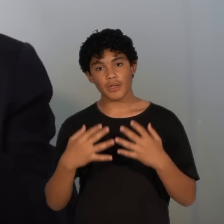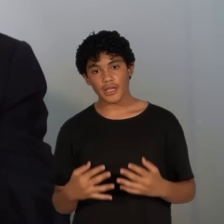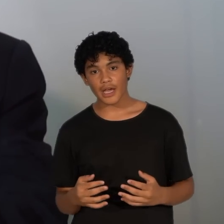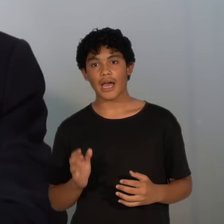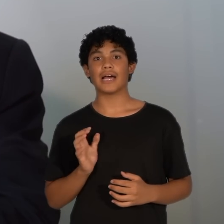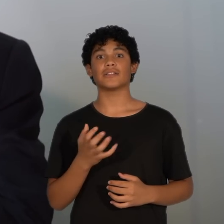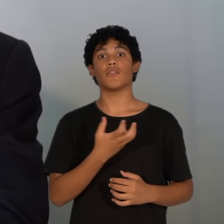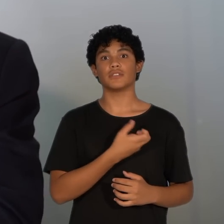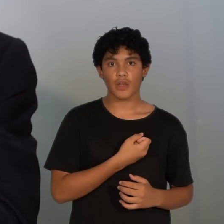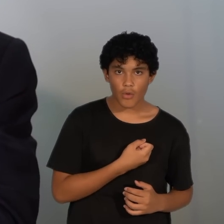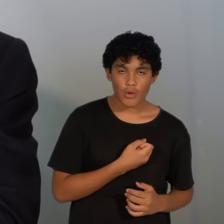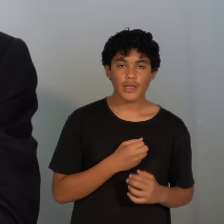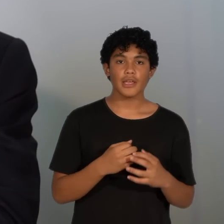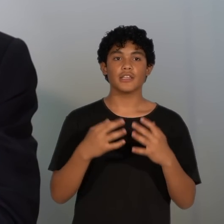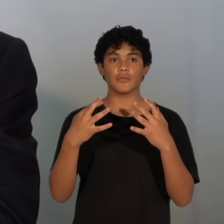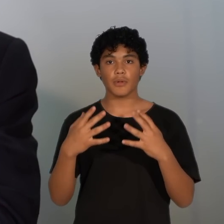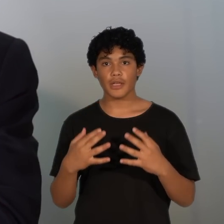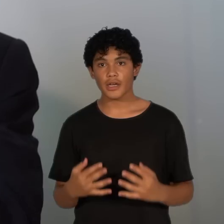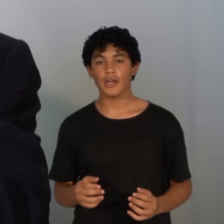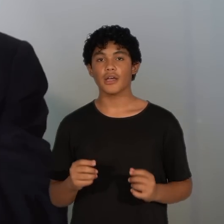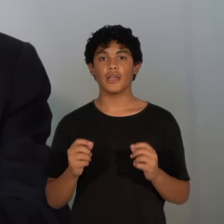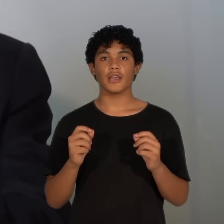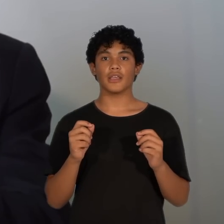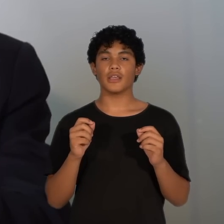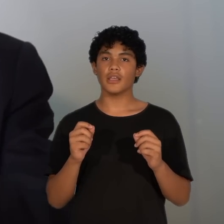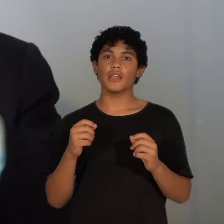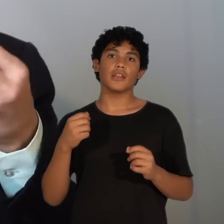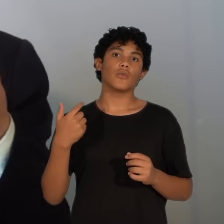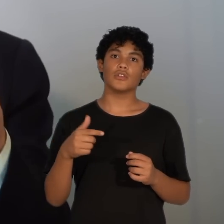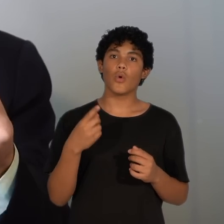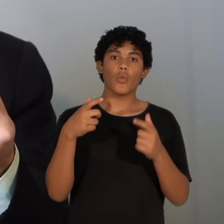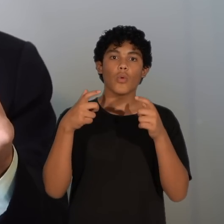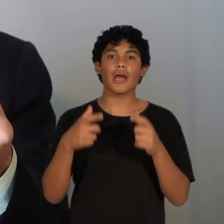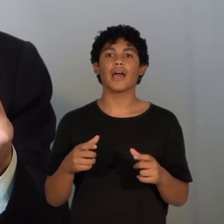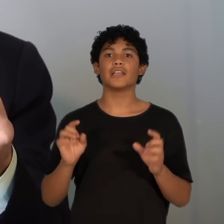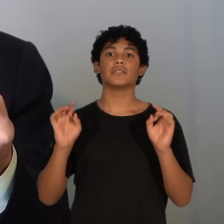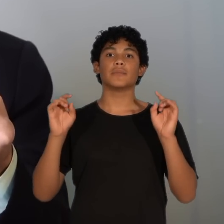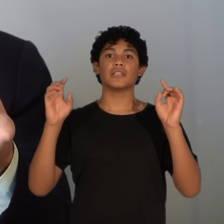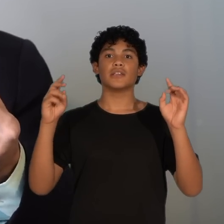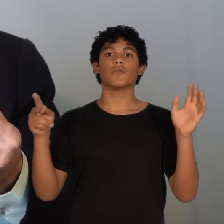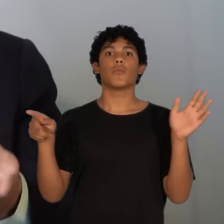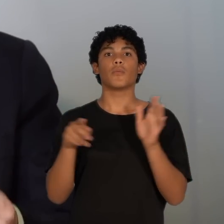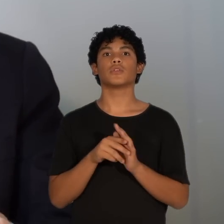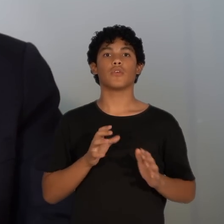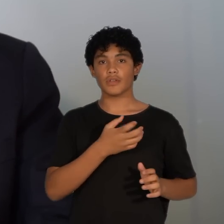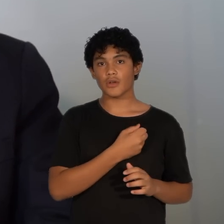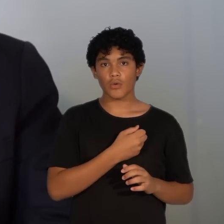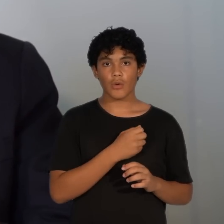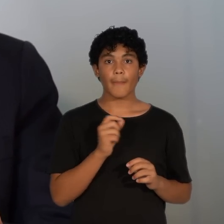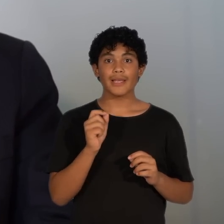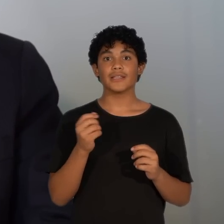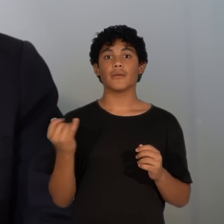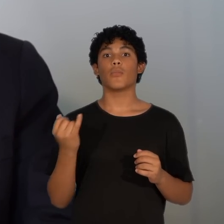ela que a salvação vinha pelos judeus, sim, mas que ao mesmo tempo não ia ter um lugar específico. Então,